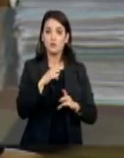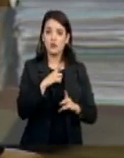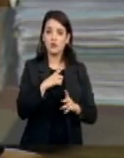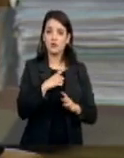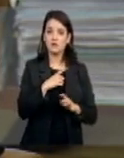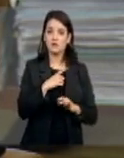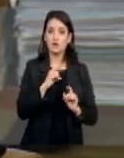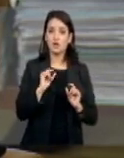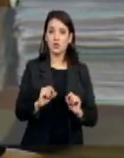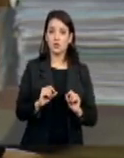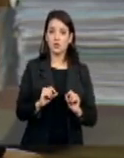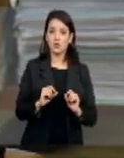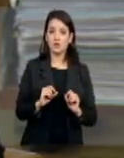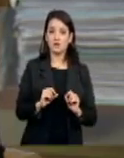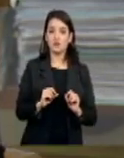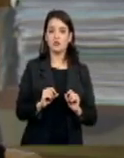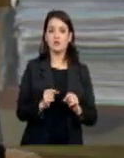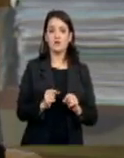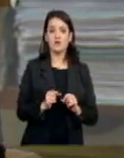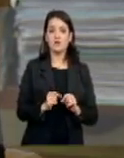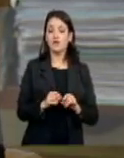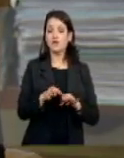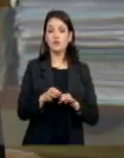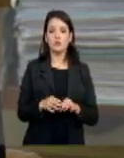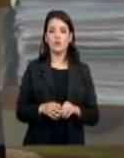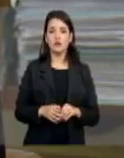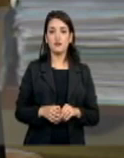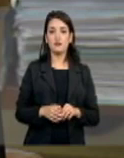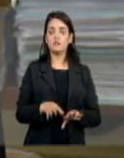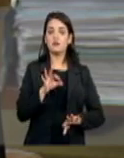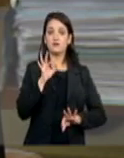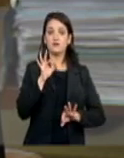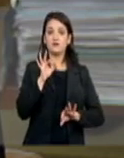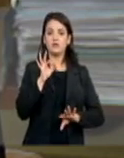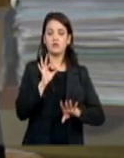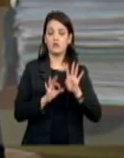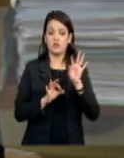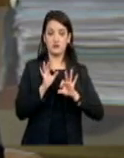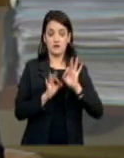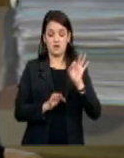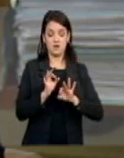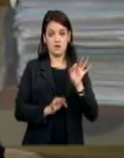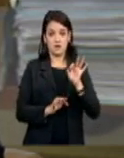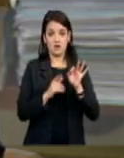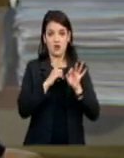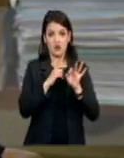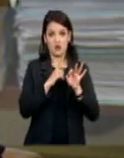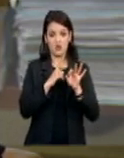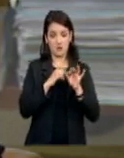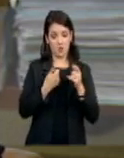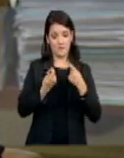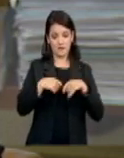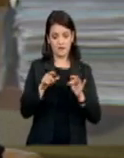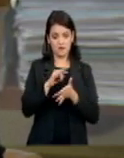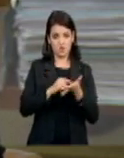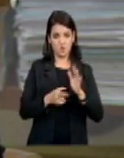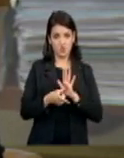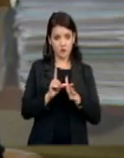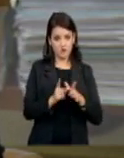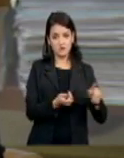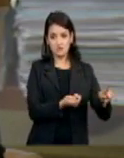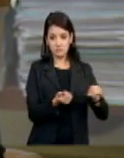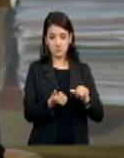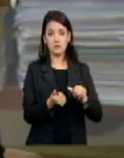chamada de explodiu e dos de dados protegidos pela cláusula do sigilo bancário afirmando a posição que